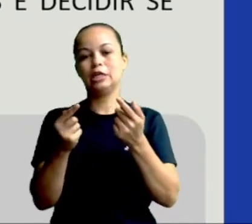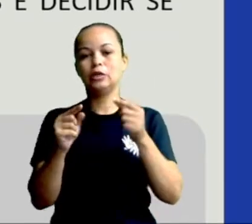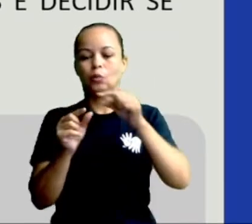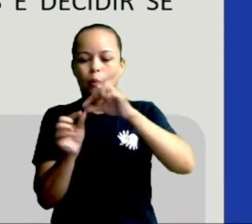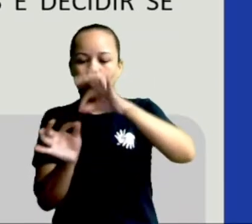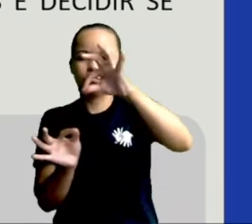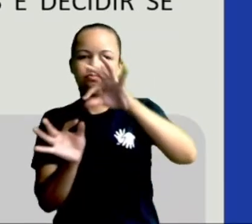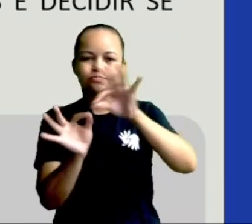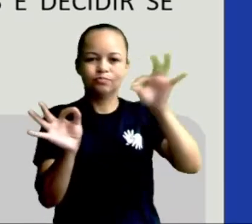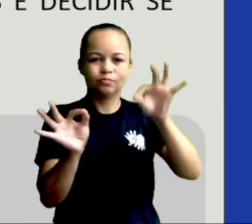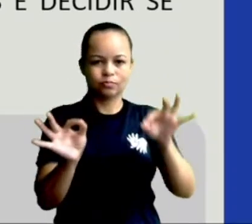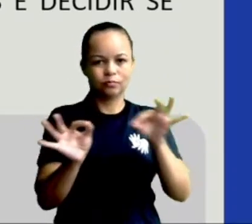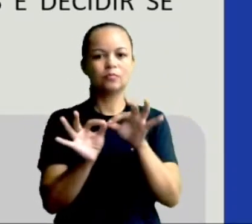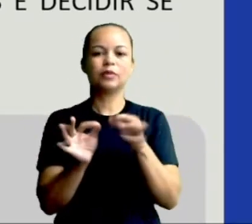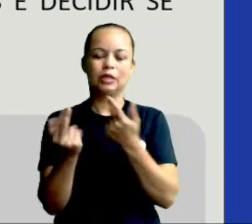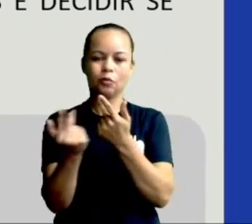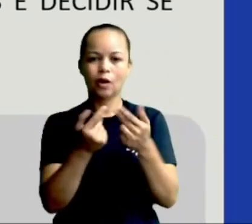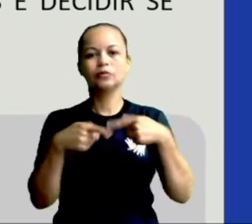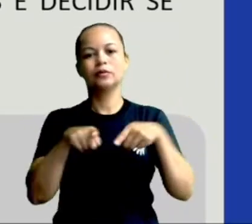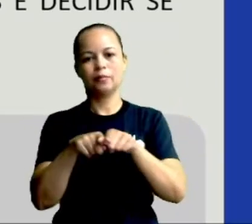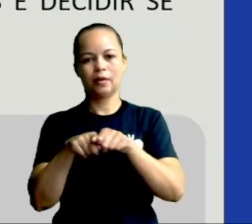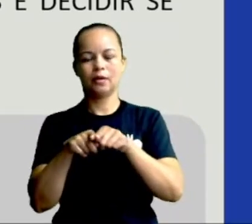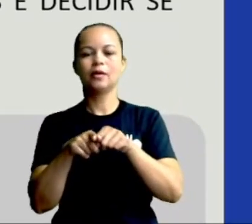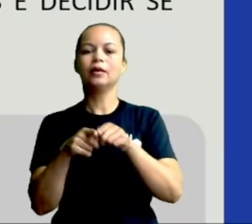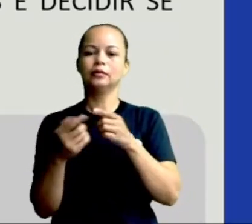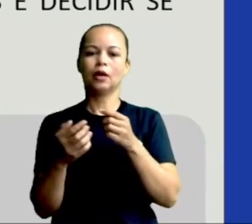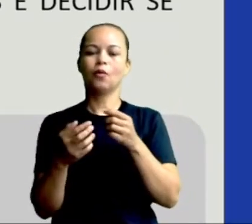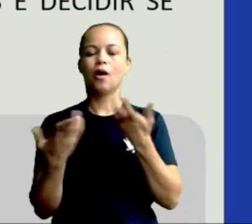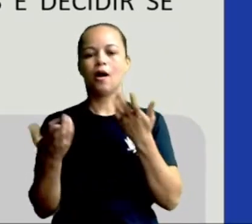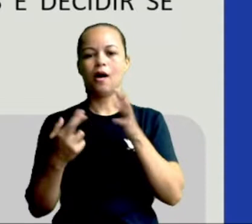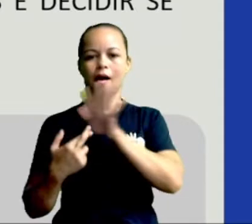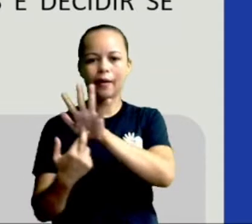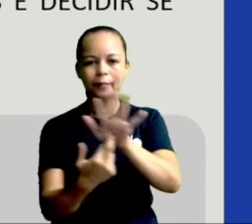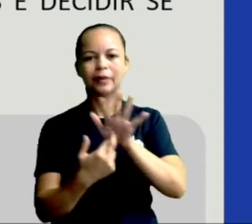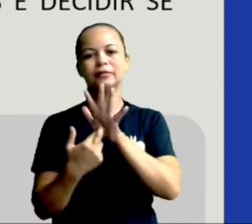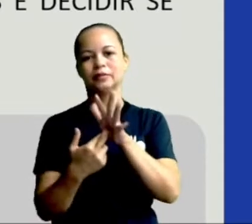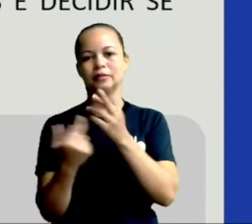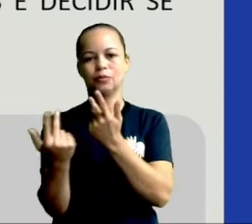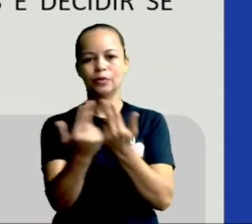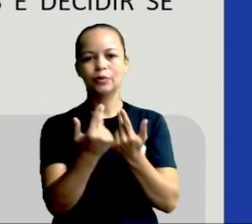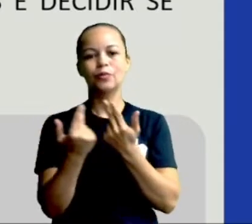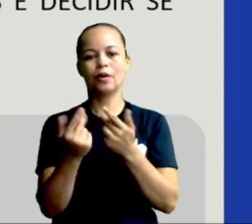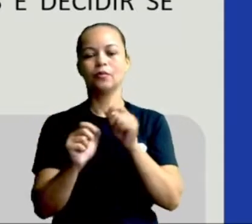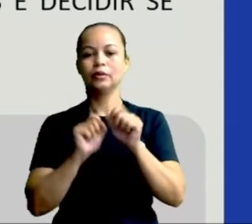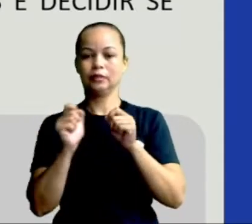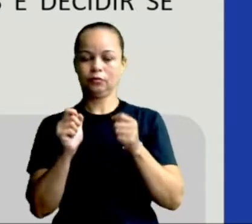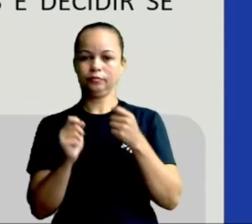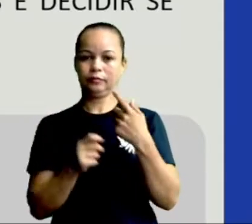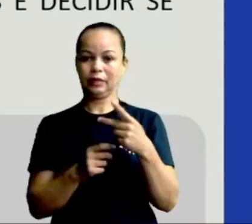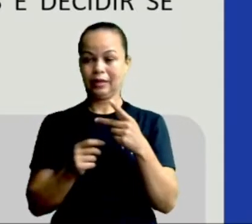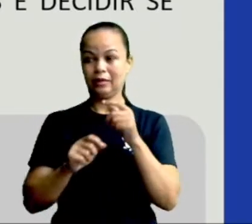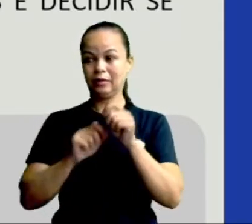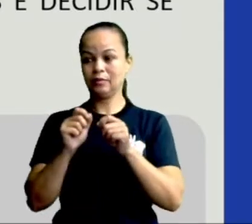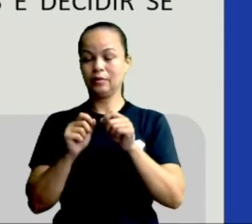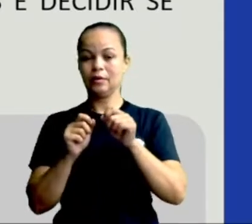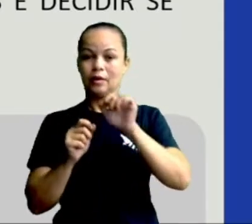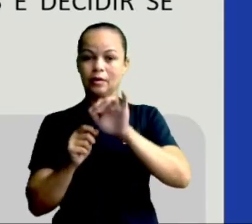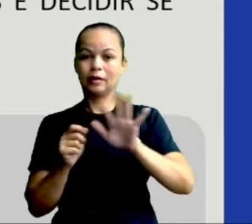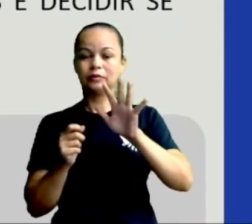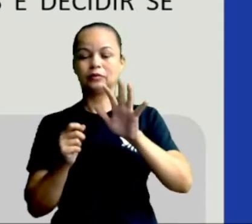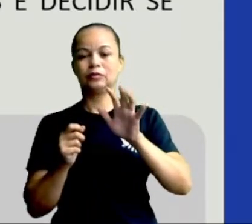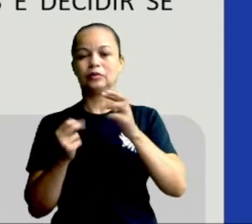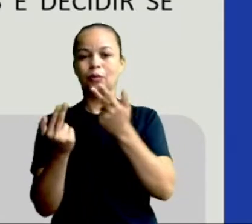mesma representação, tá? Então, figuras planas congruentes são aquelas que possuem mesmo formato e